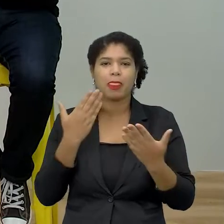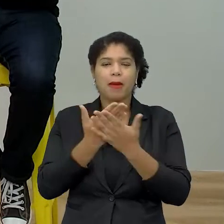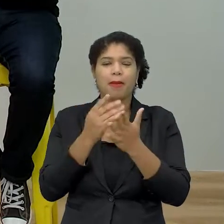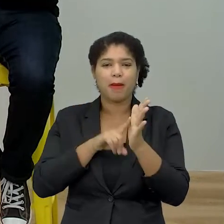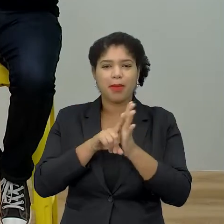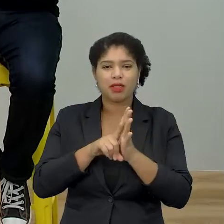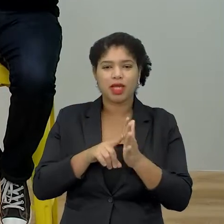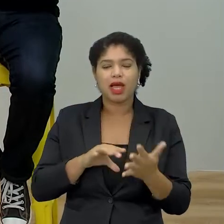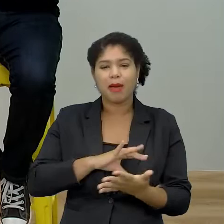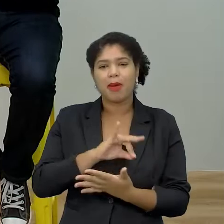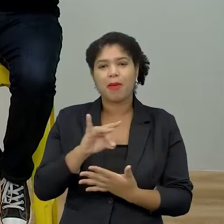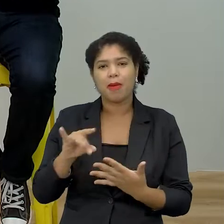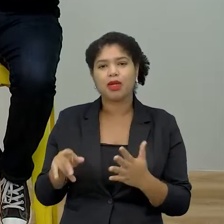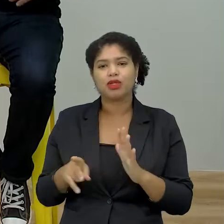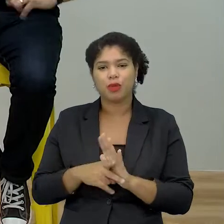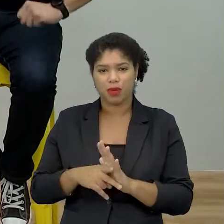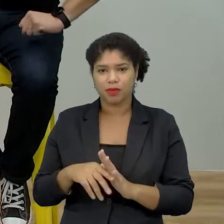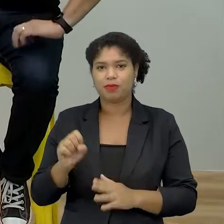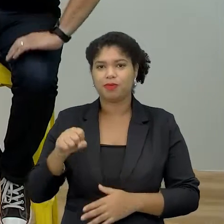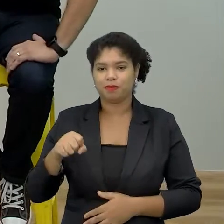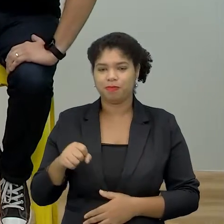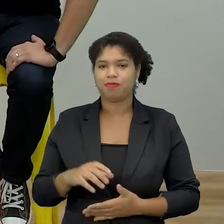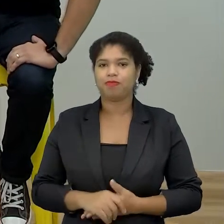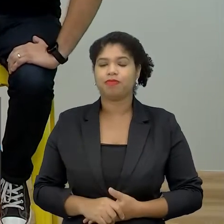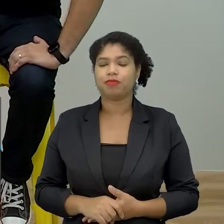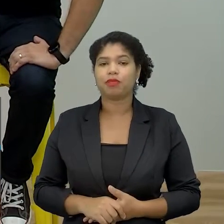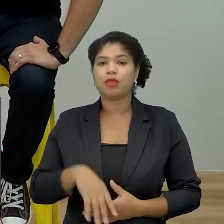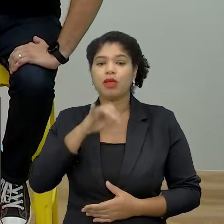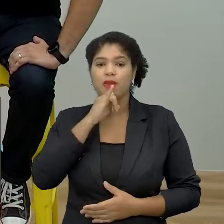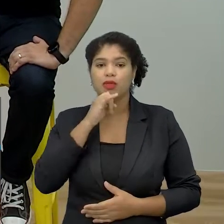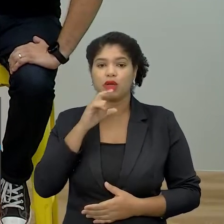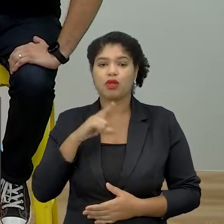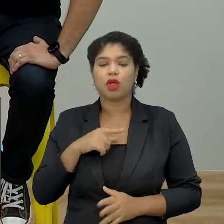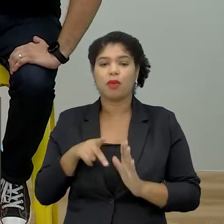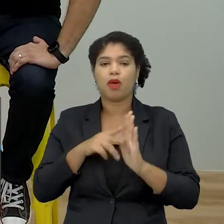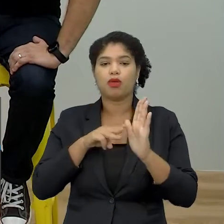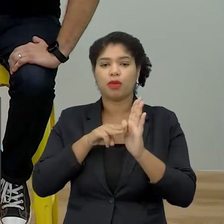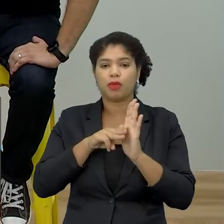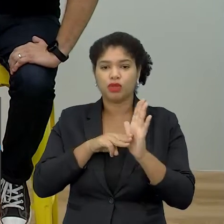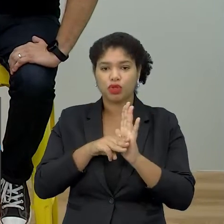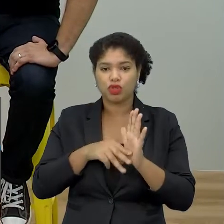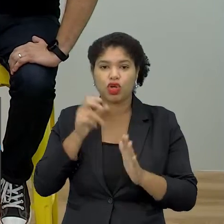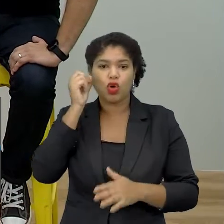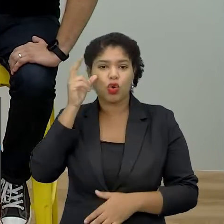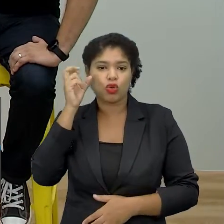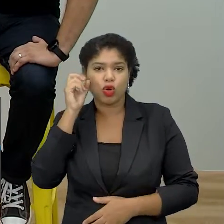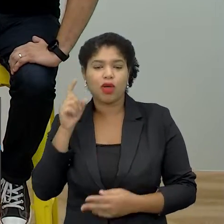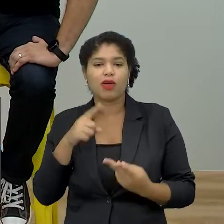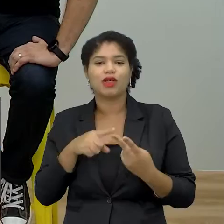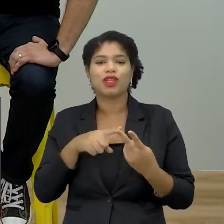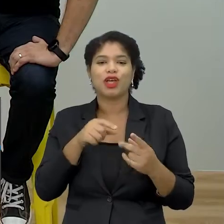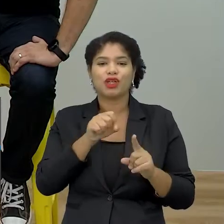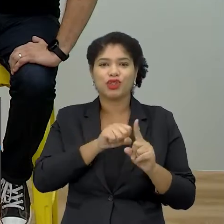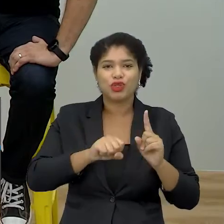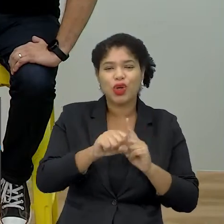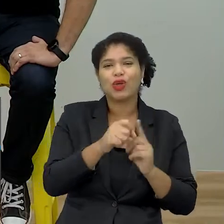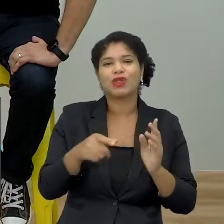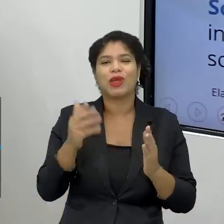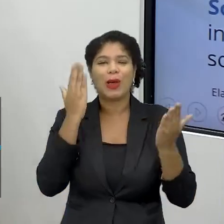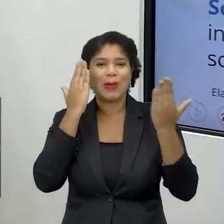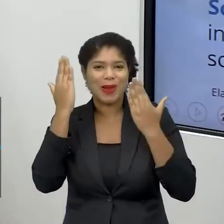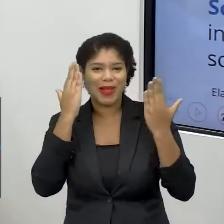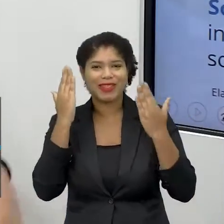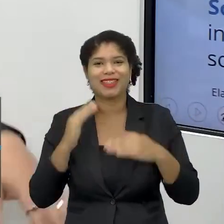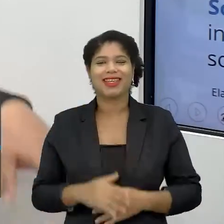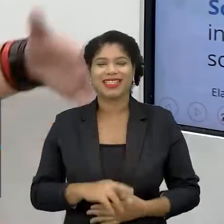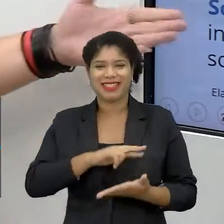todos os seus aspectos, antropólogo. Exato, e a gente tem, por exemplo, antropologia cultural, antropologia social, antropologia psicológica,